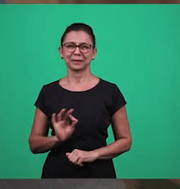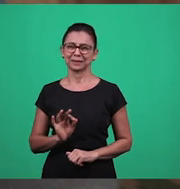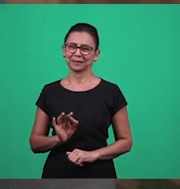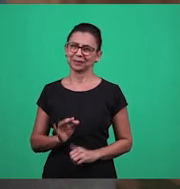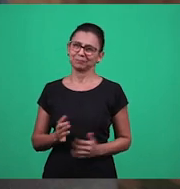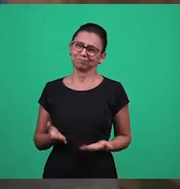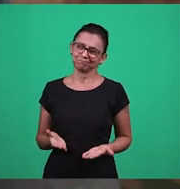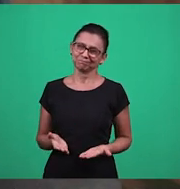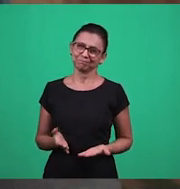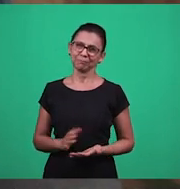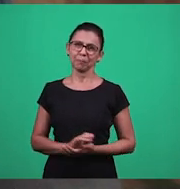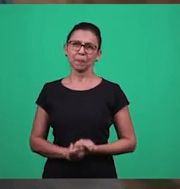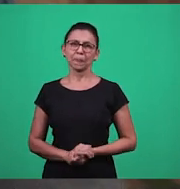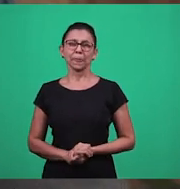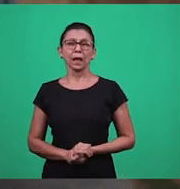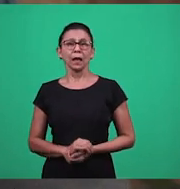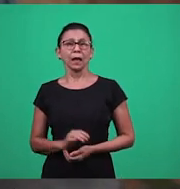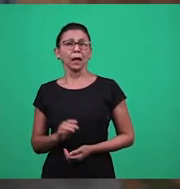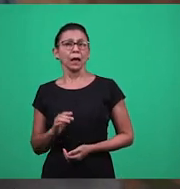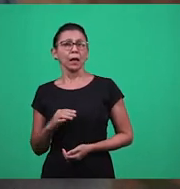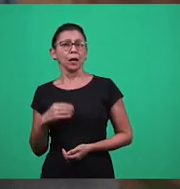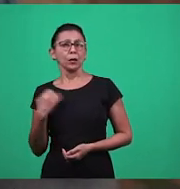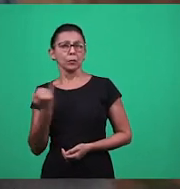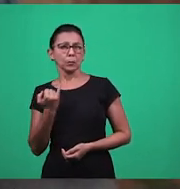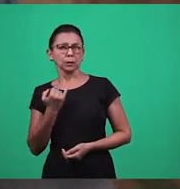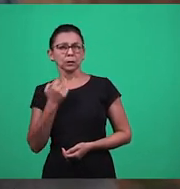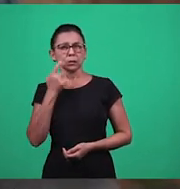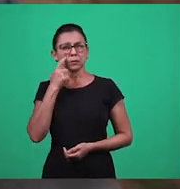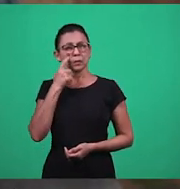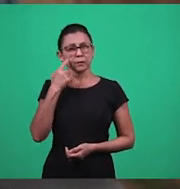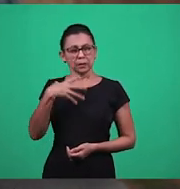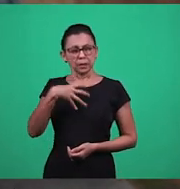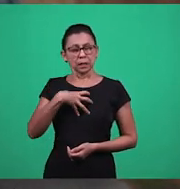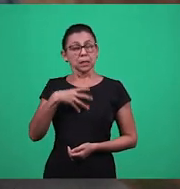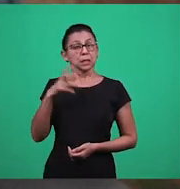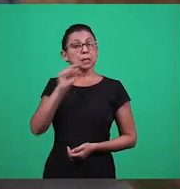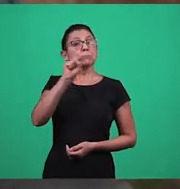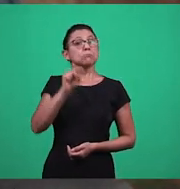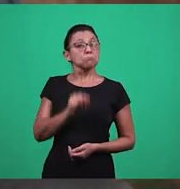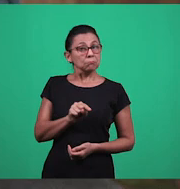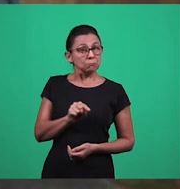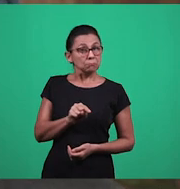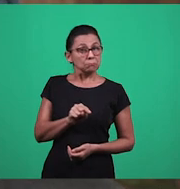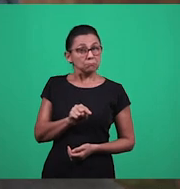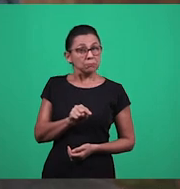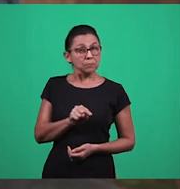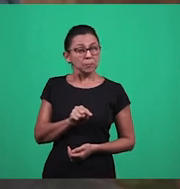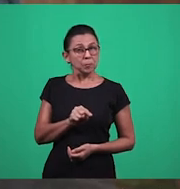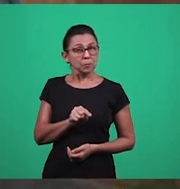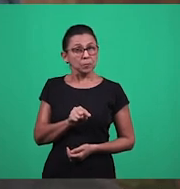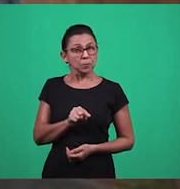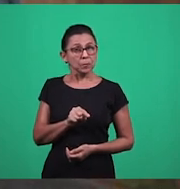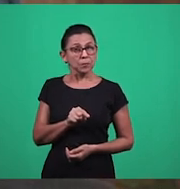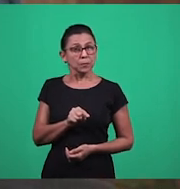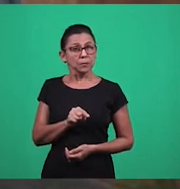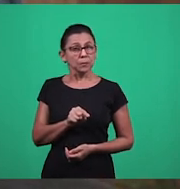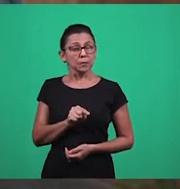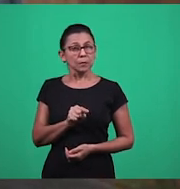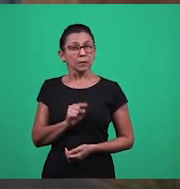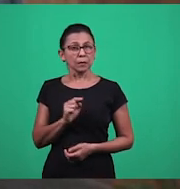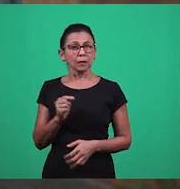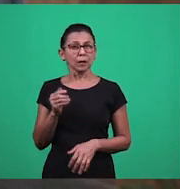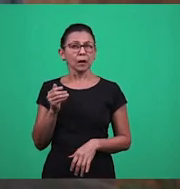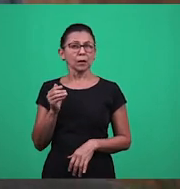desnecessária, né? O que a gente tem que cuidar é com sintomas. O sintoma mais